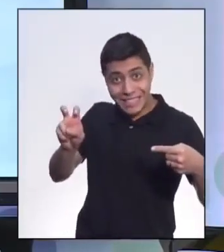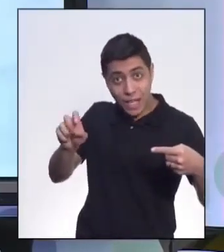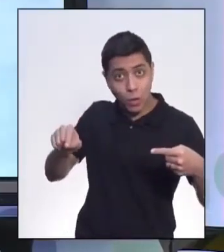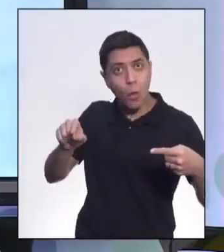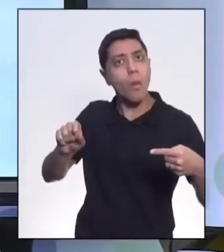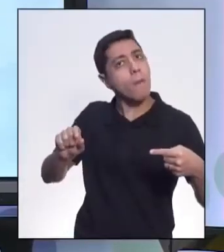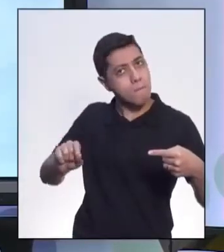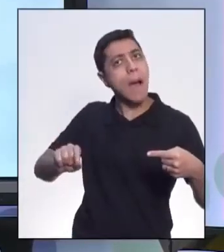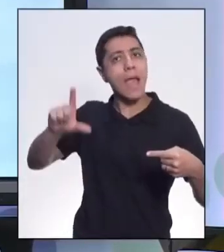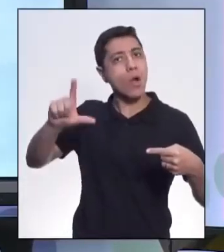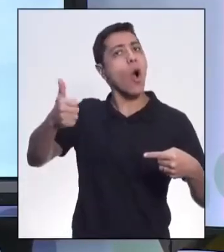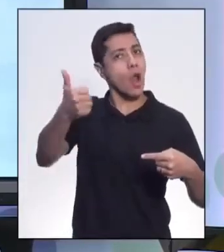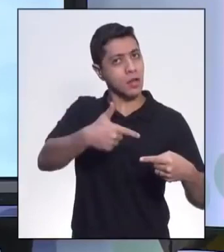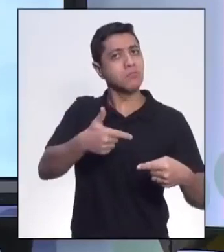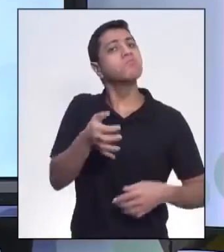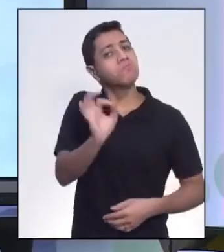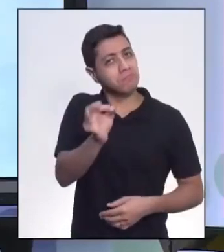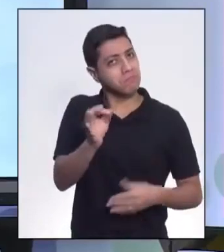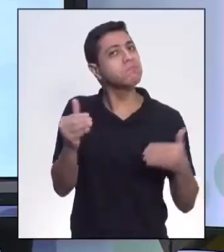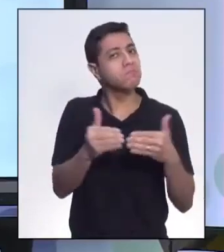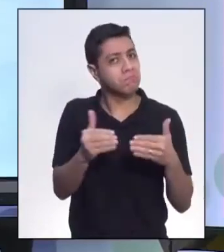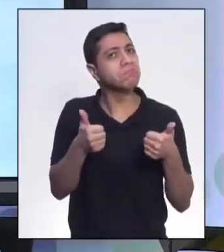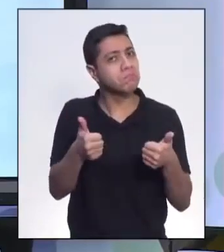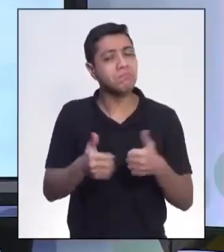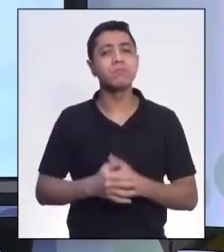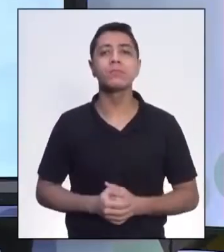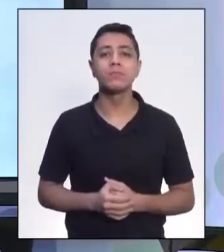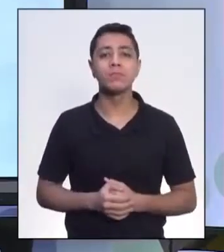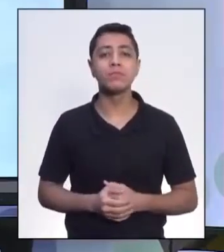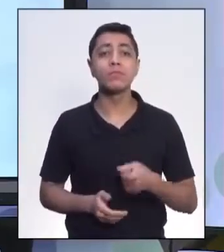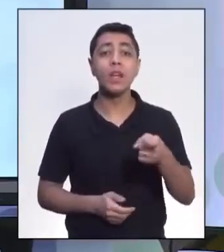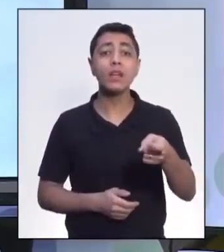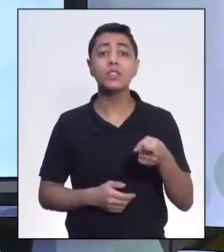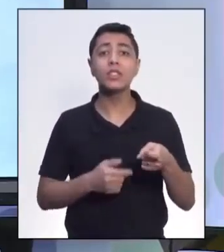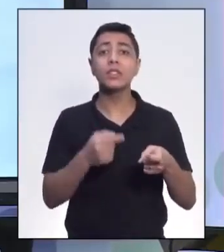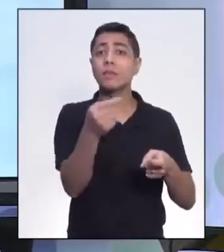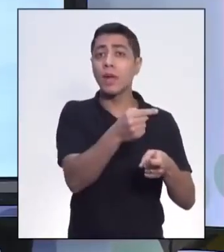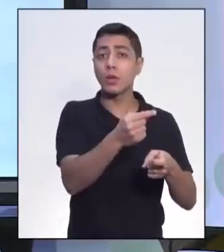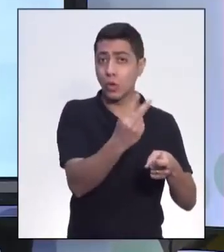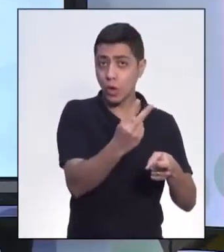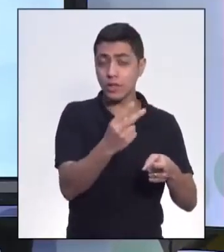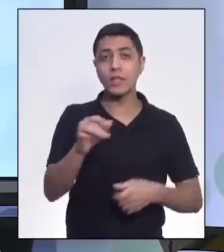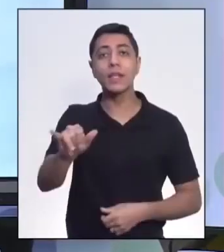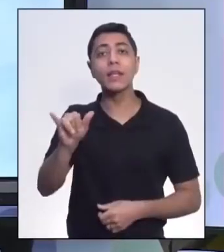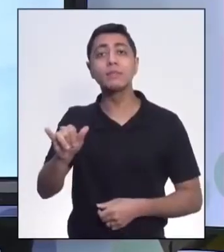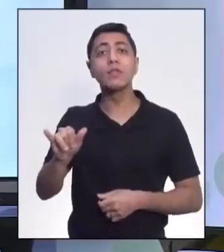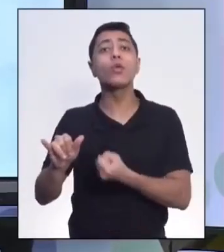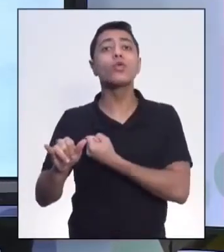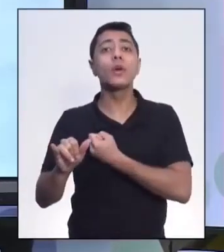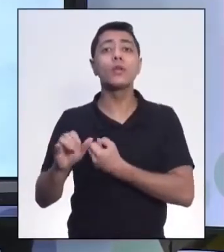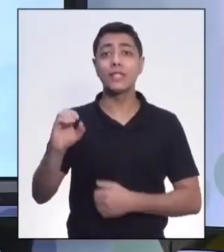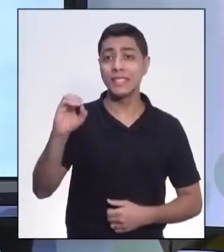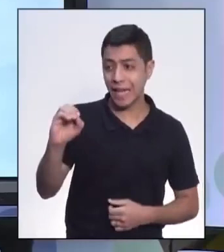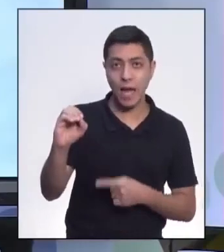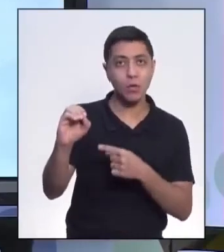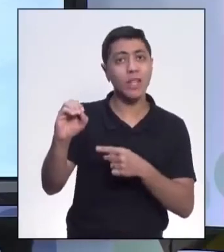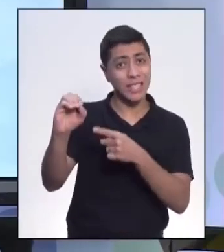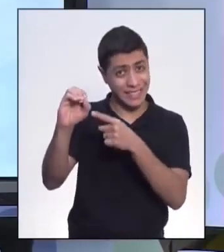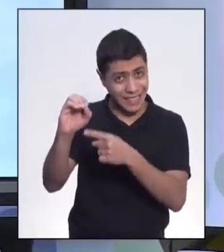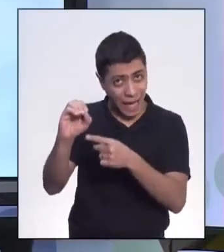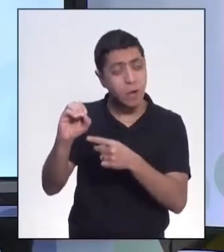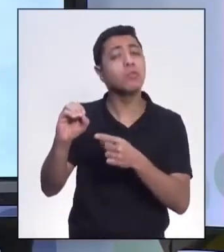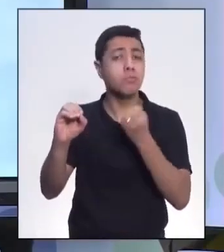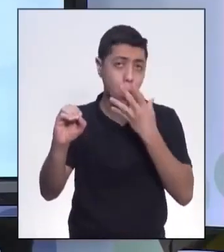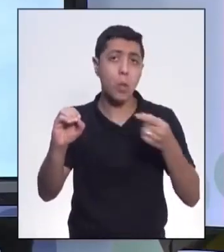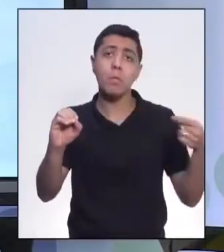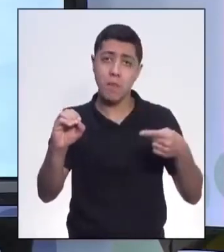menos 2, o meu y dá 0. 0 é maior ou igual a menos 4? 0 é maior que menos 4.